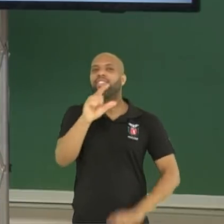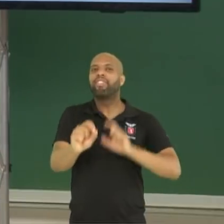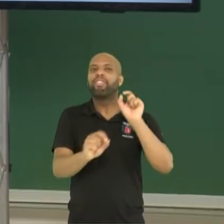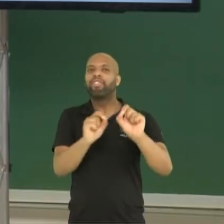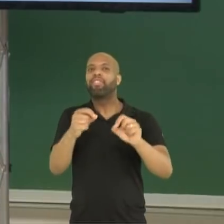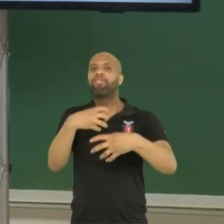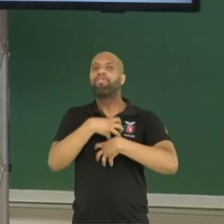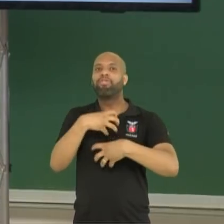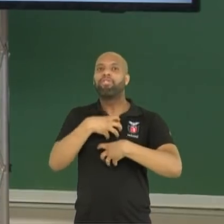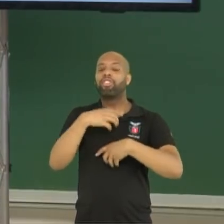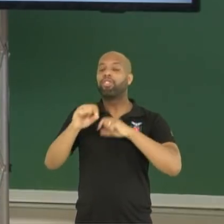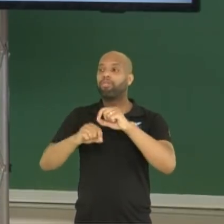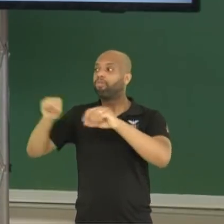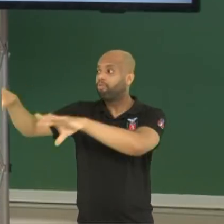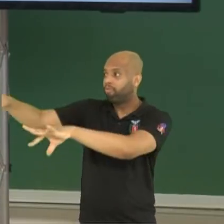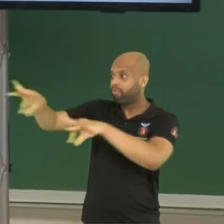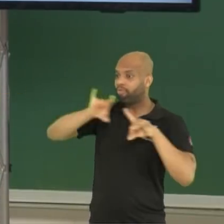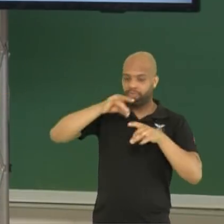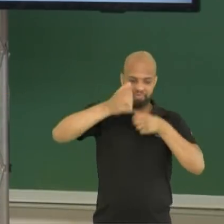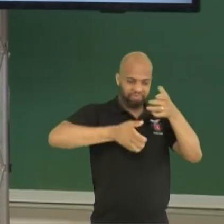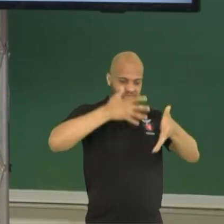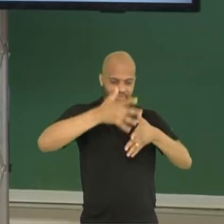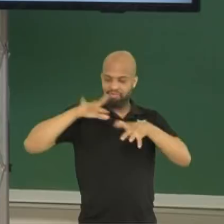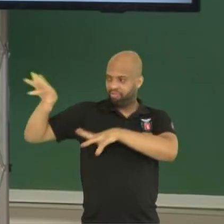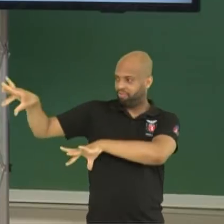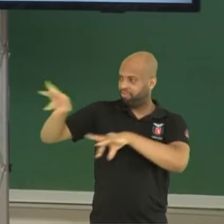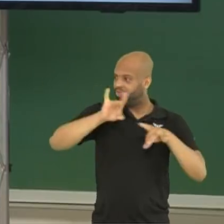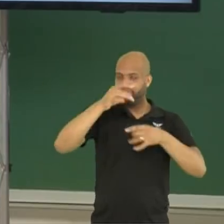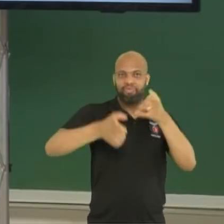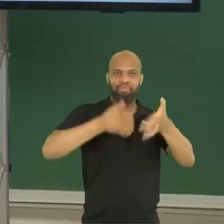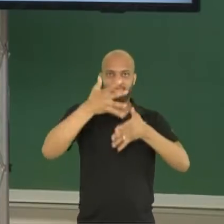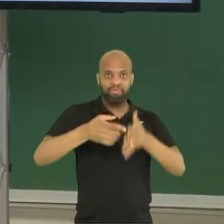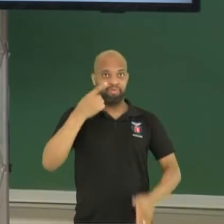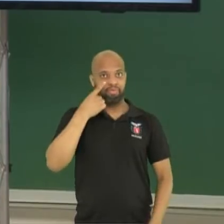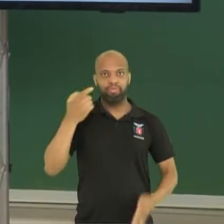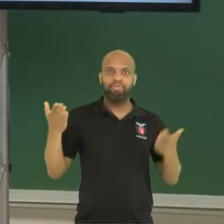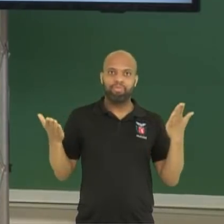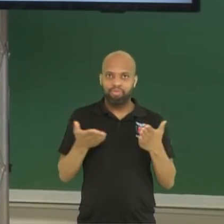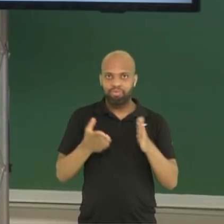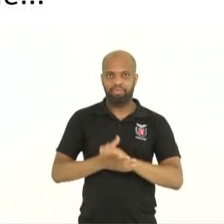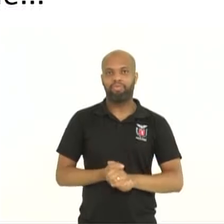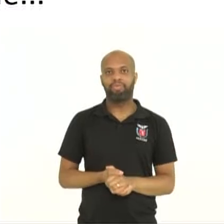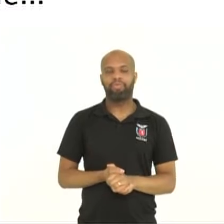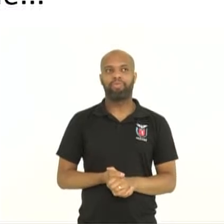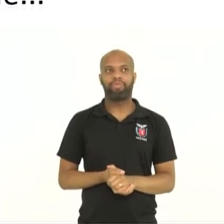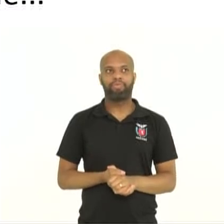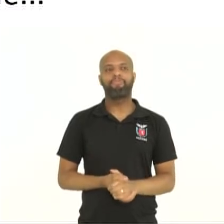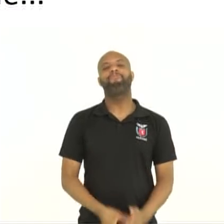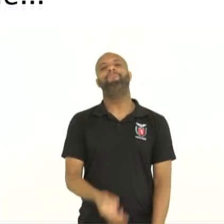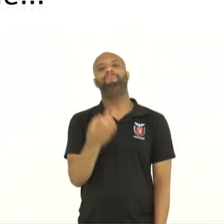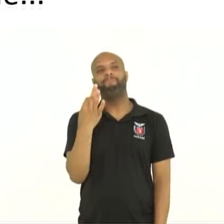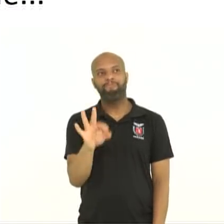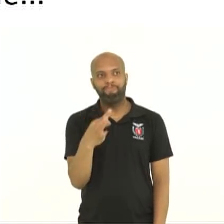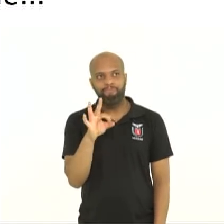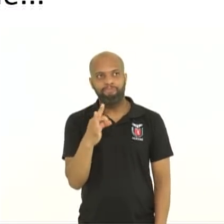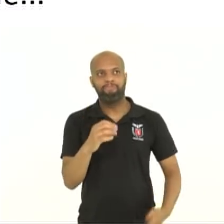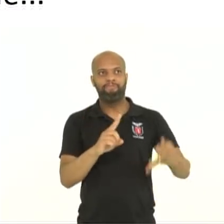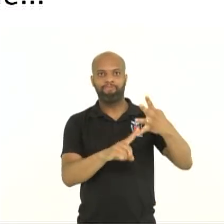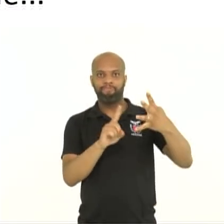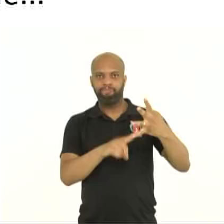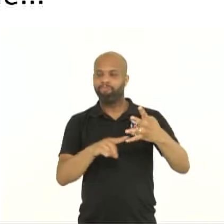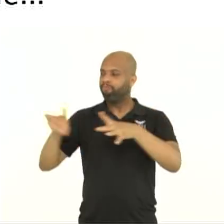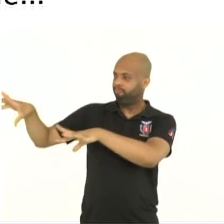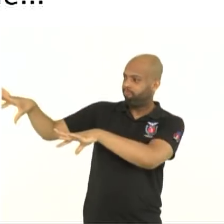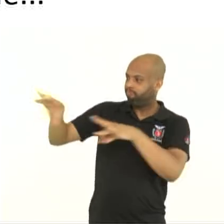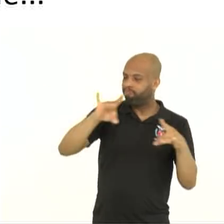geralmente é discurso direto, né, pessoal? Vamos conferir, então? Isso mesmo, letra D,